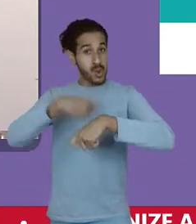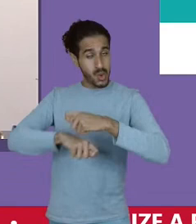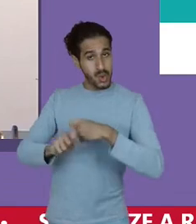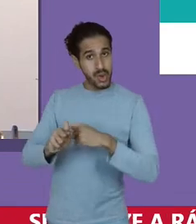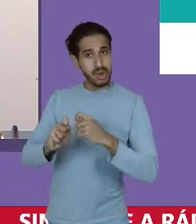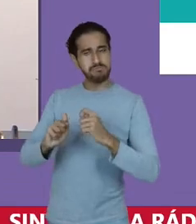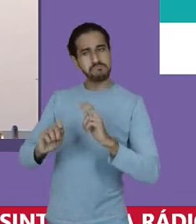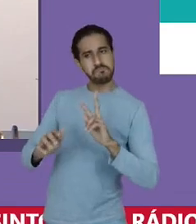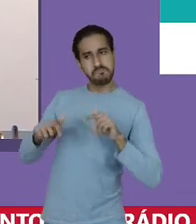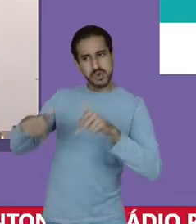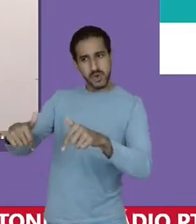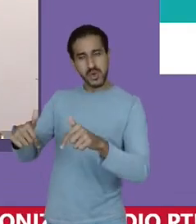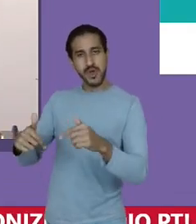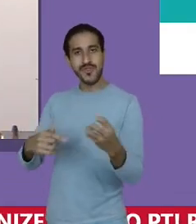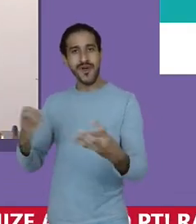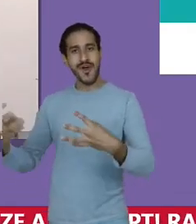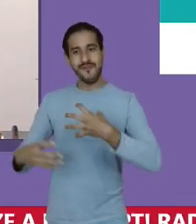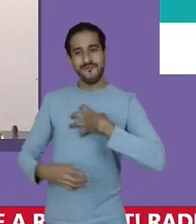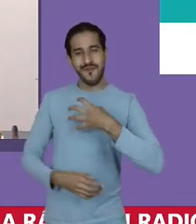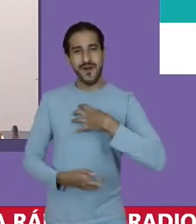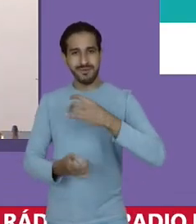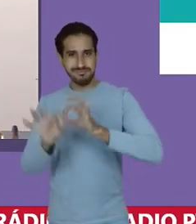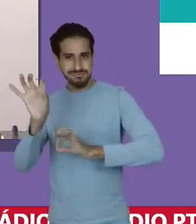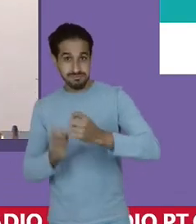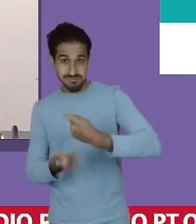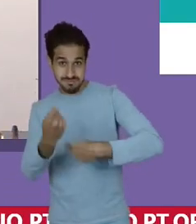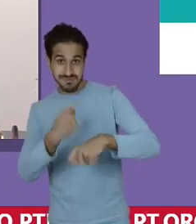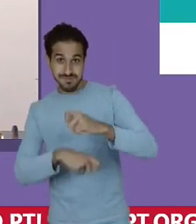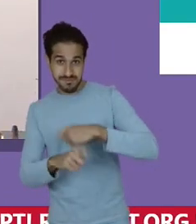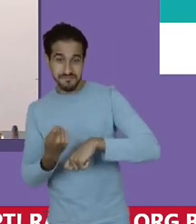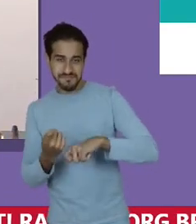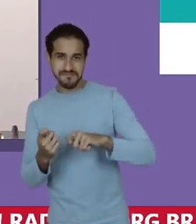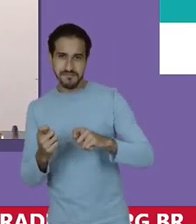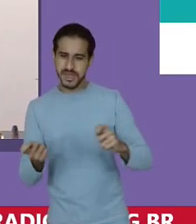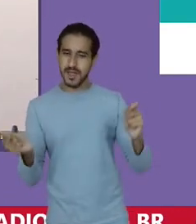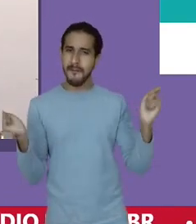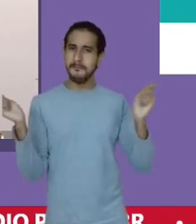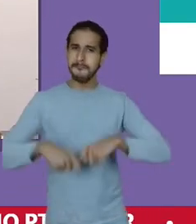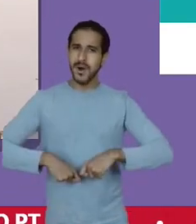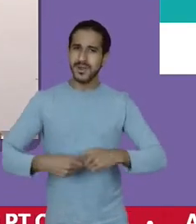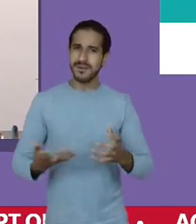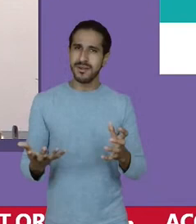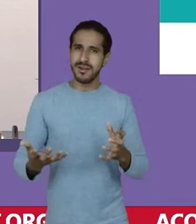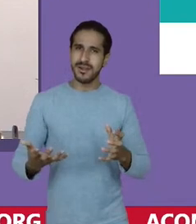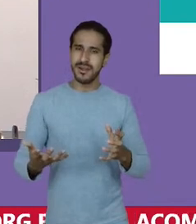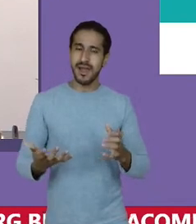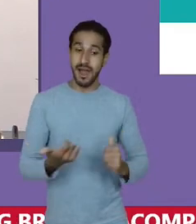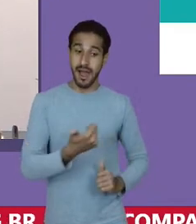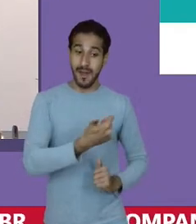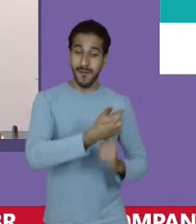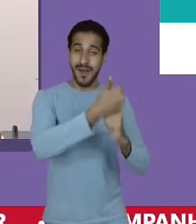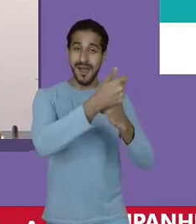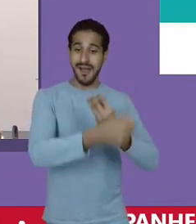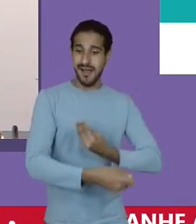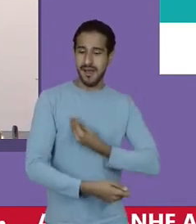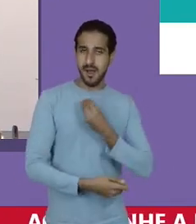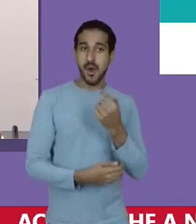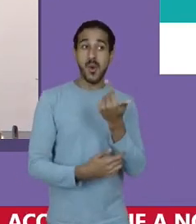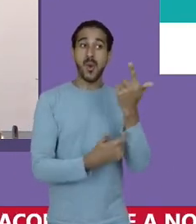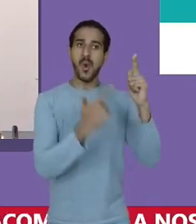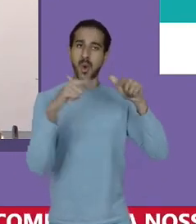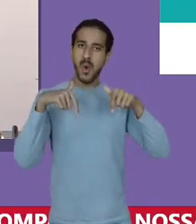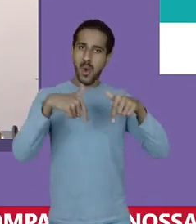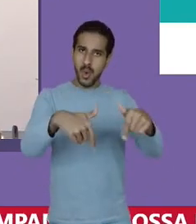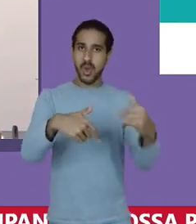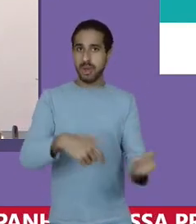a disputa por novas formas de organização econômica que permitam sustentar a vida, com outras